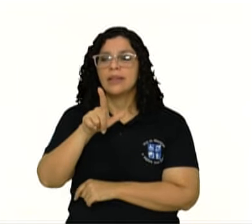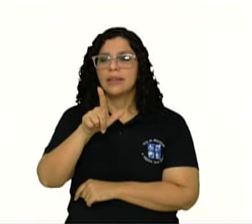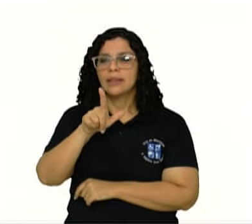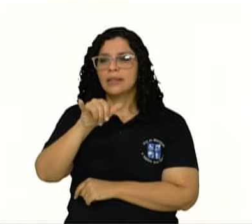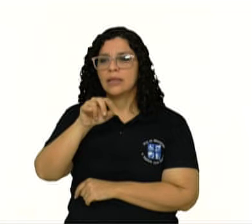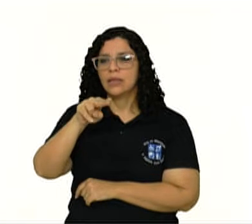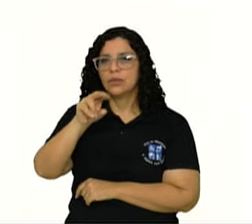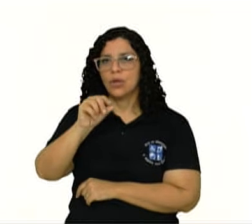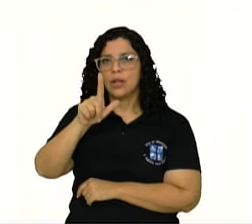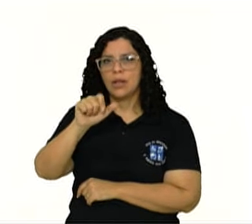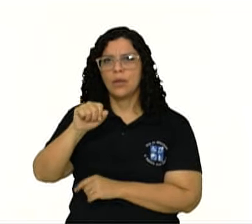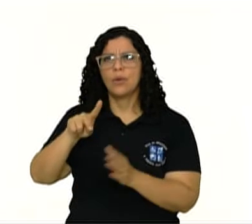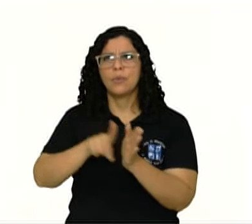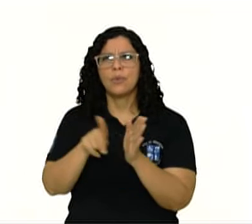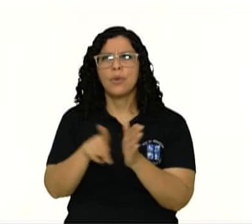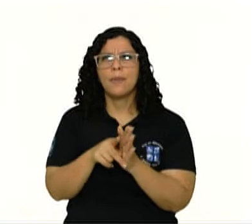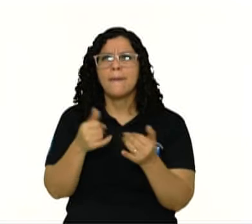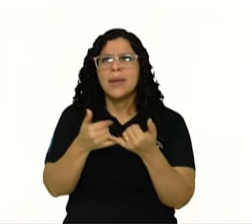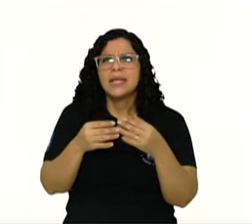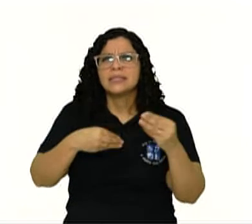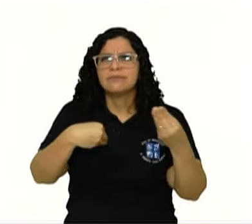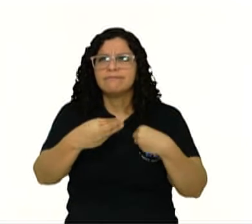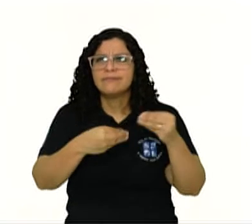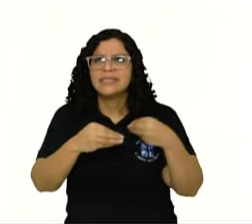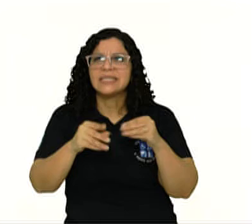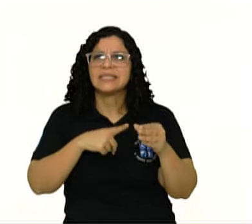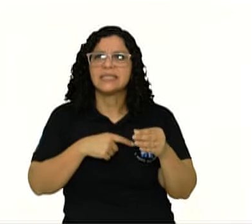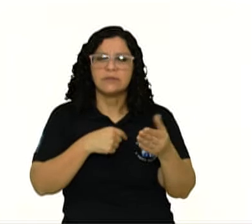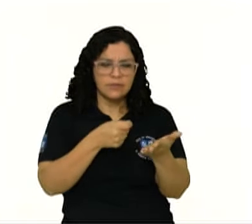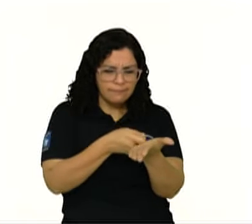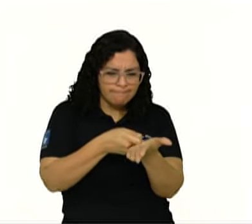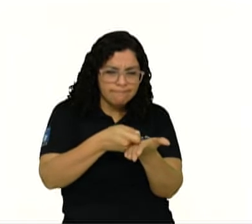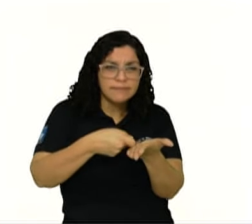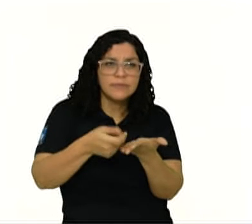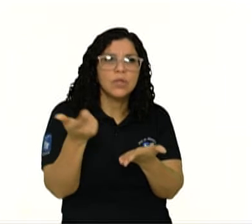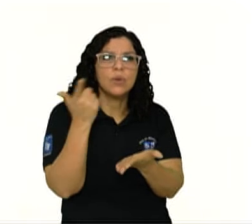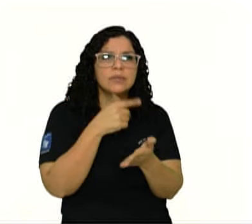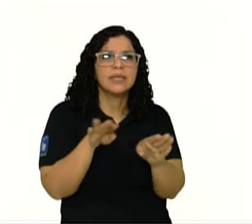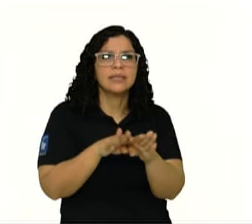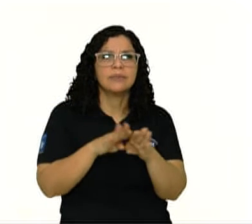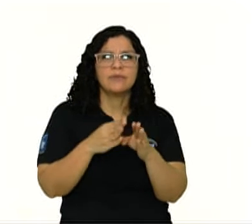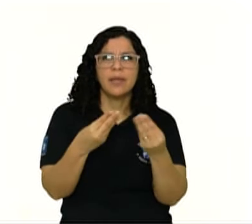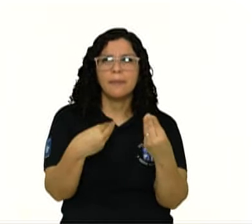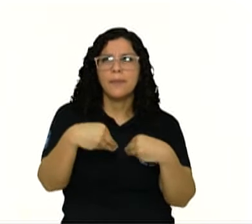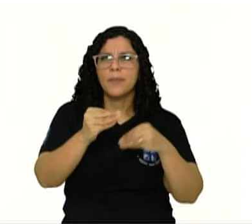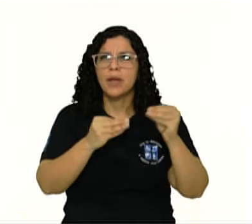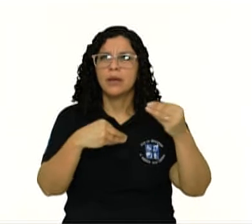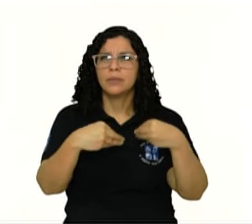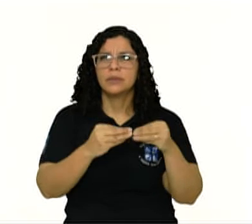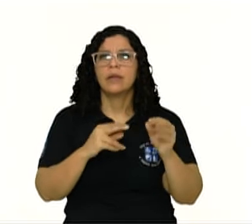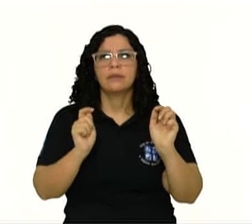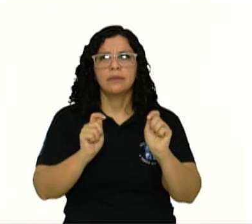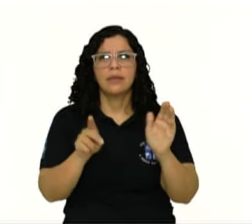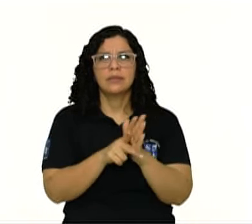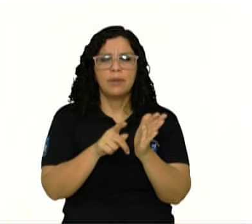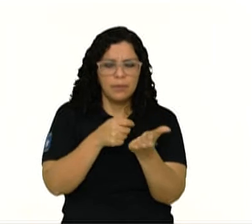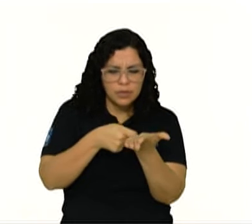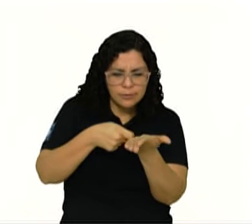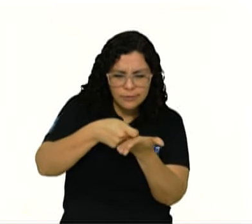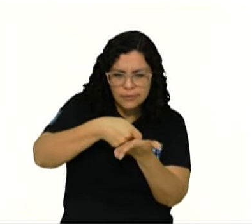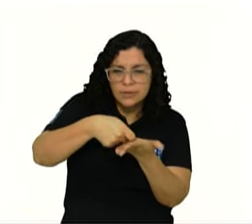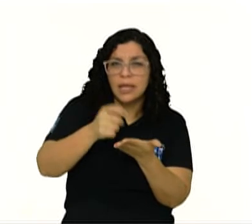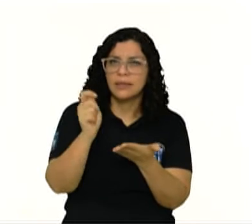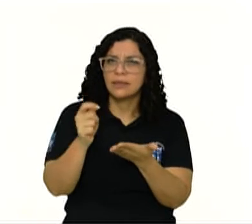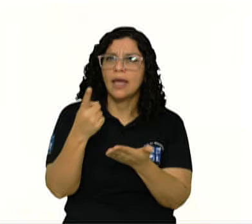que usa alguns elementos químicos para ser criado, né? E ele tem uma maleabilidade maior, por isso